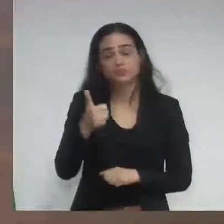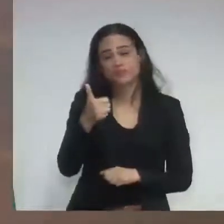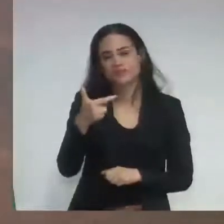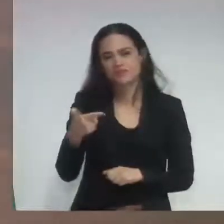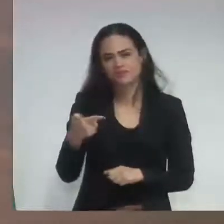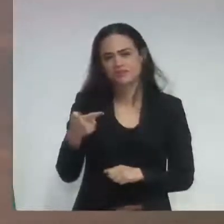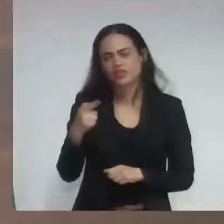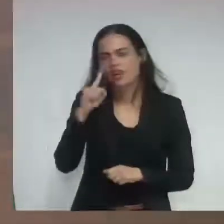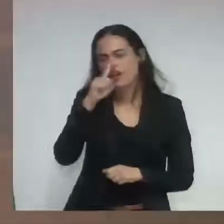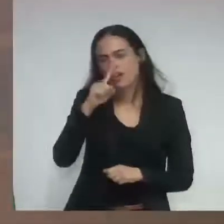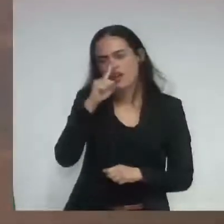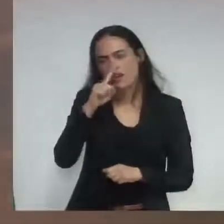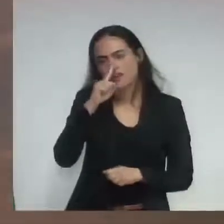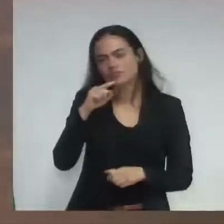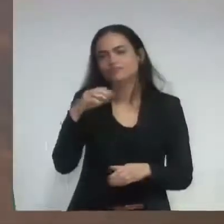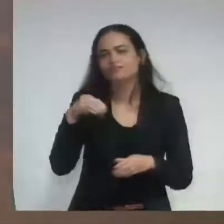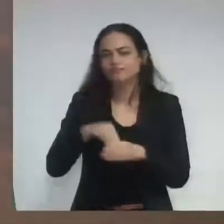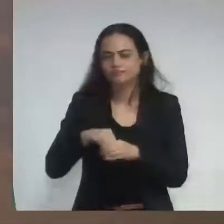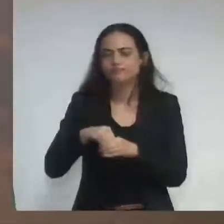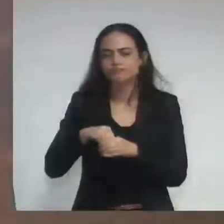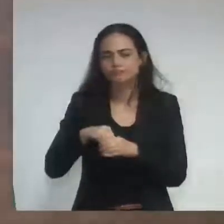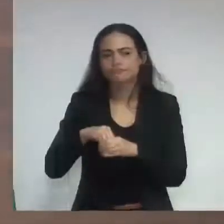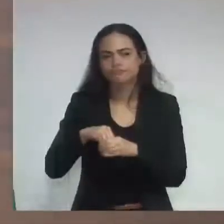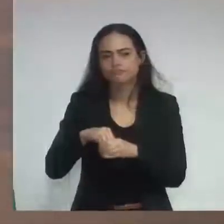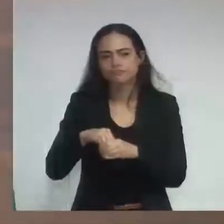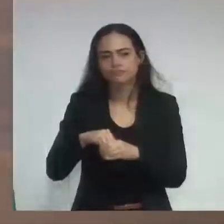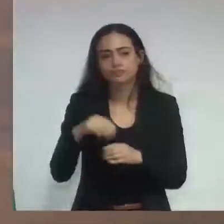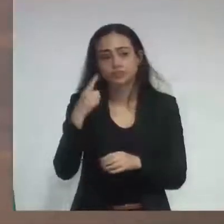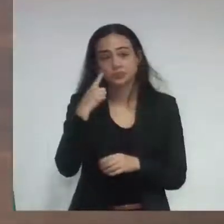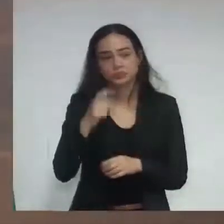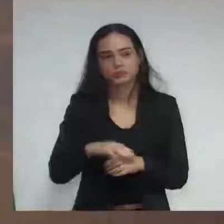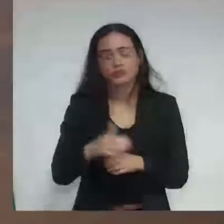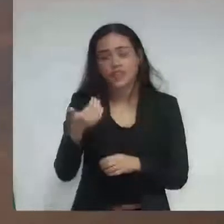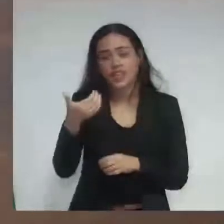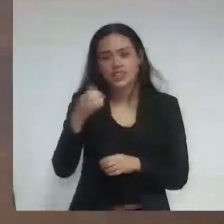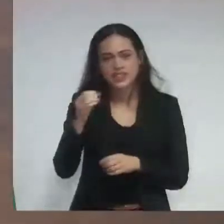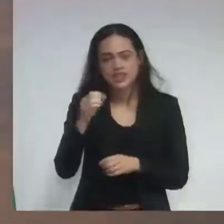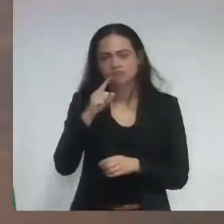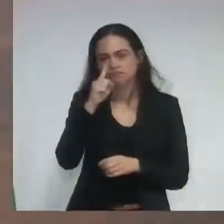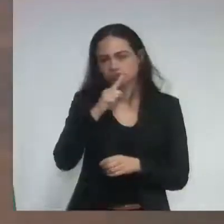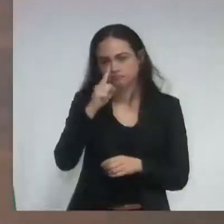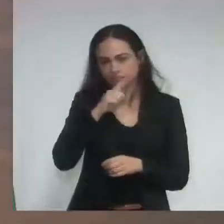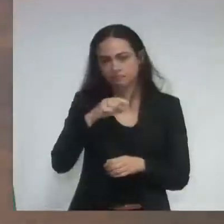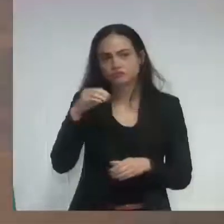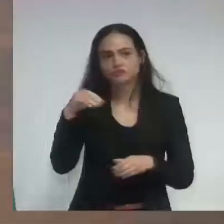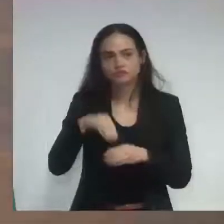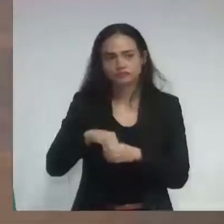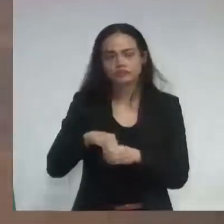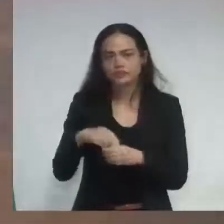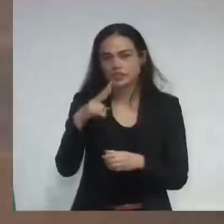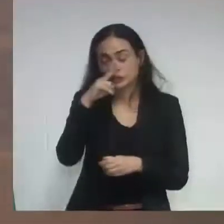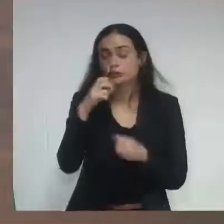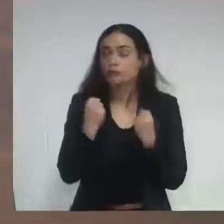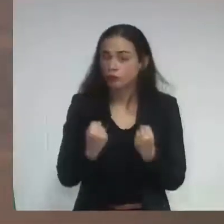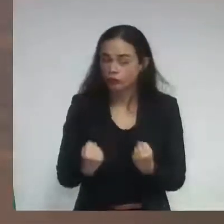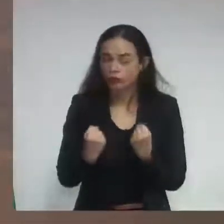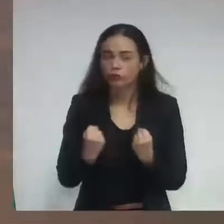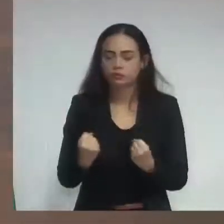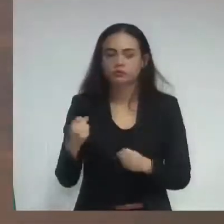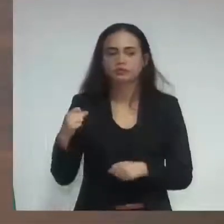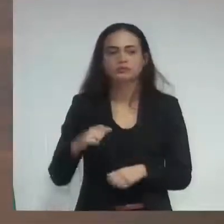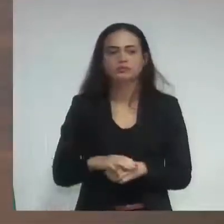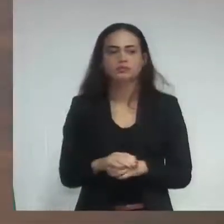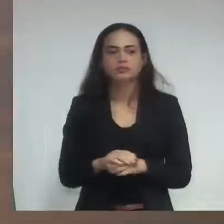17 irregularidades, 16 ou 17 irregularidades, deixa eu ver aqui, 10 irregularidades das pesadas, né? Aqui